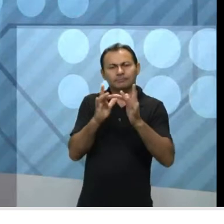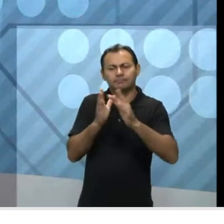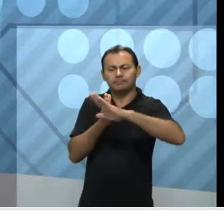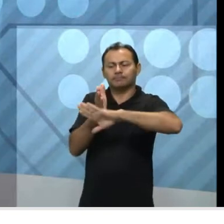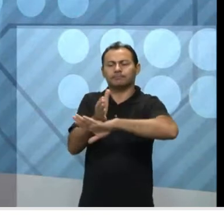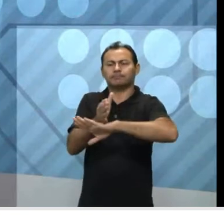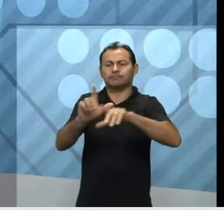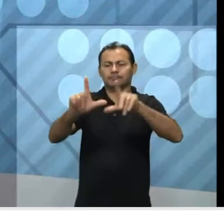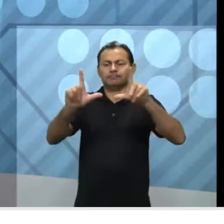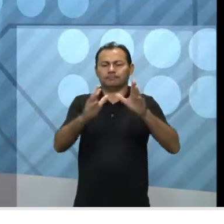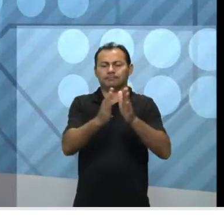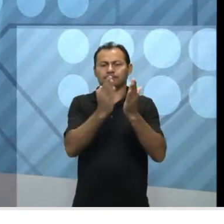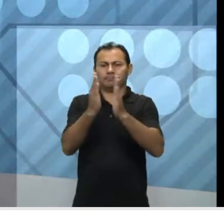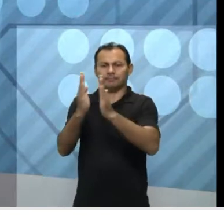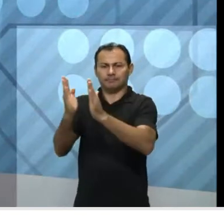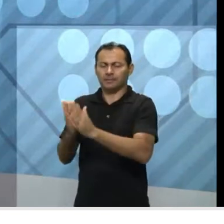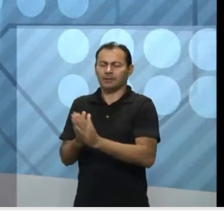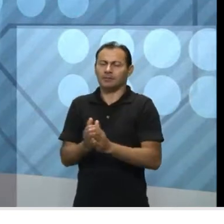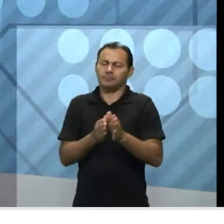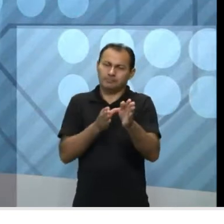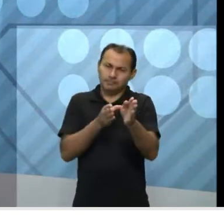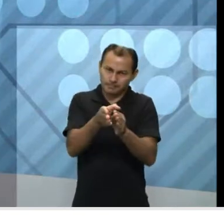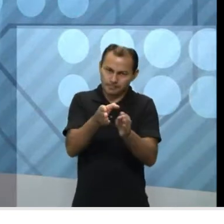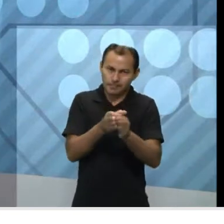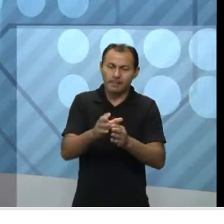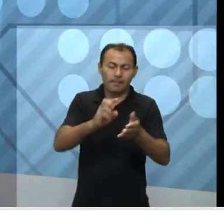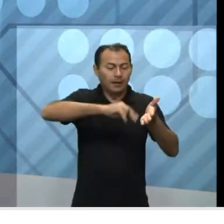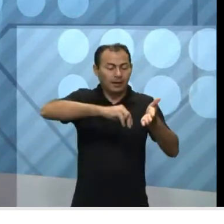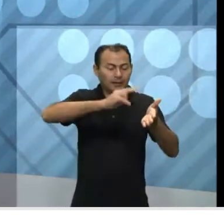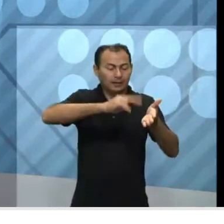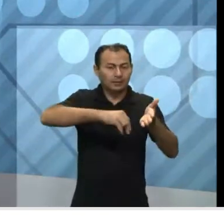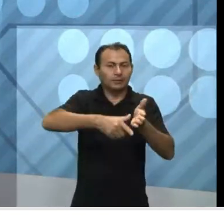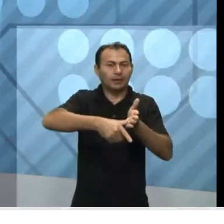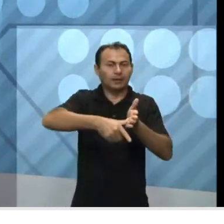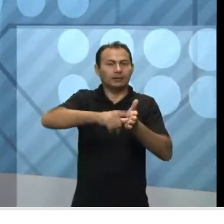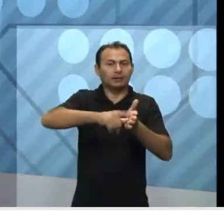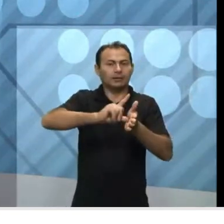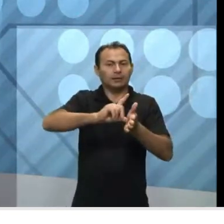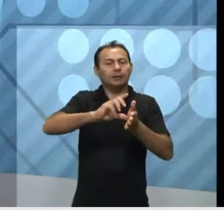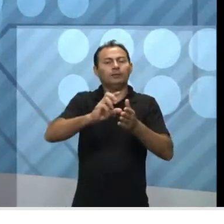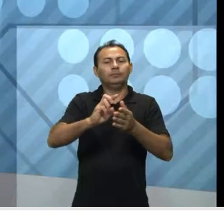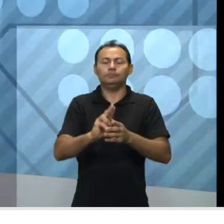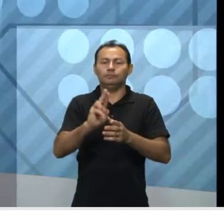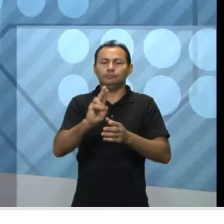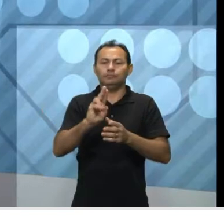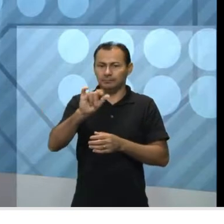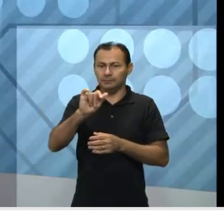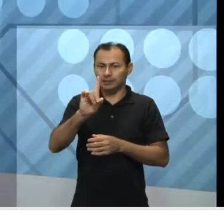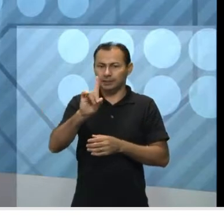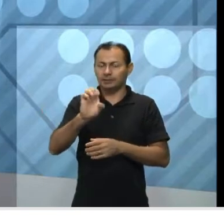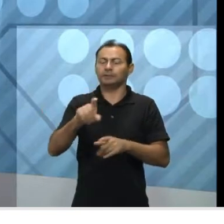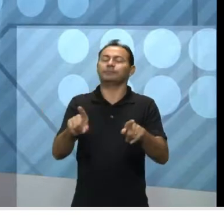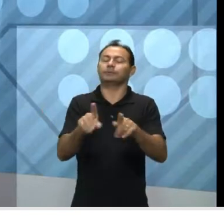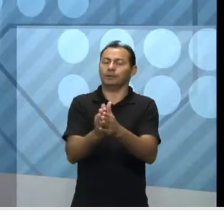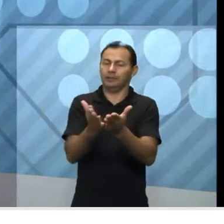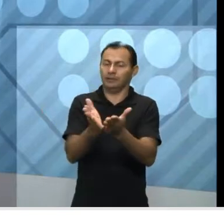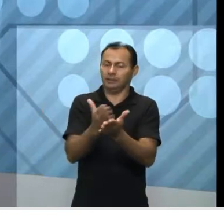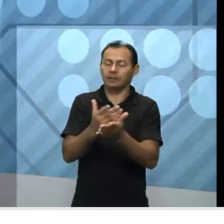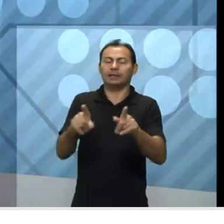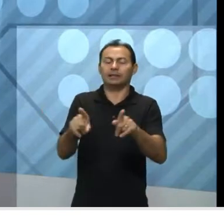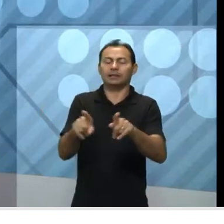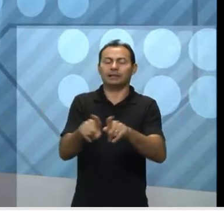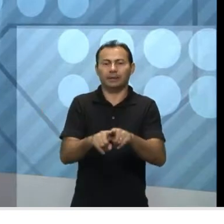na biblioteca, tá? Então, eu recomendo as leituras prévias das unidades e também das web aulas,